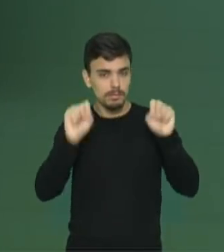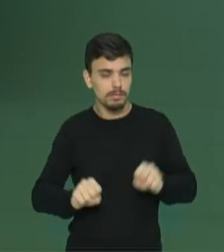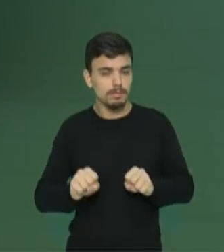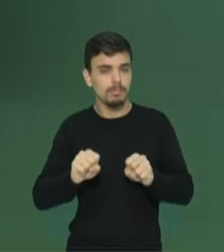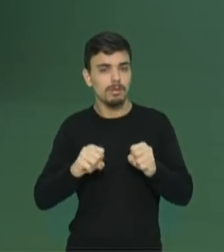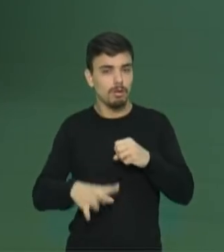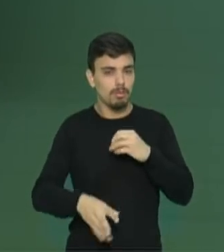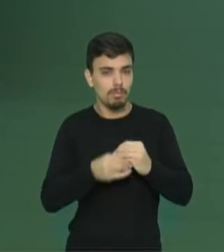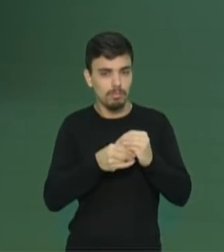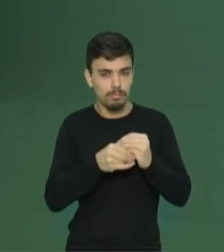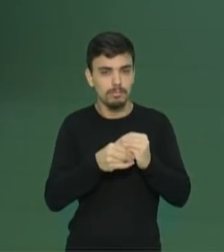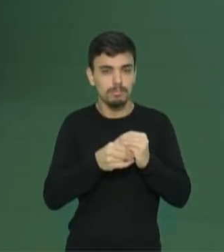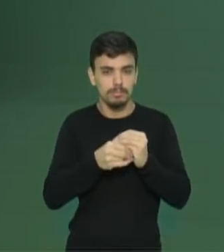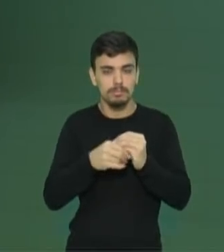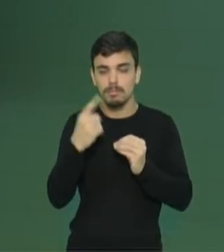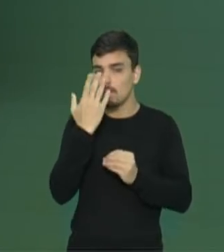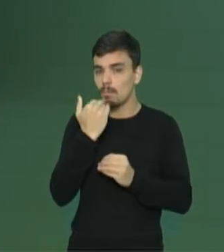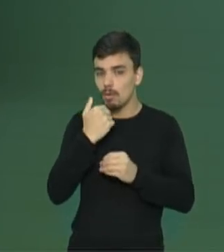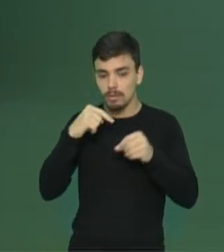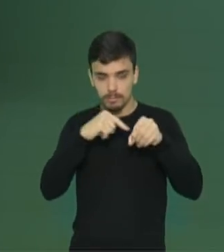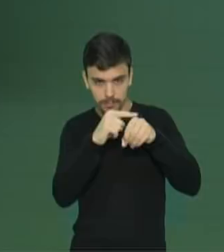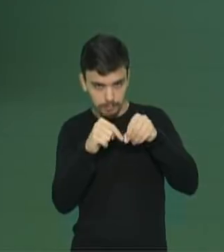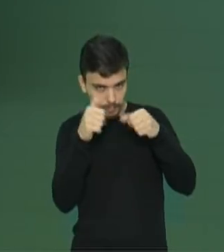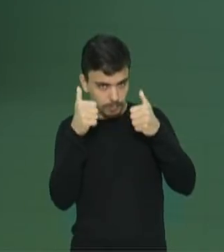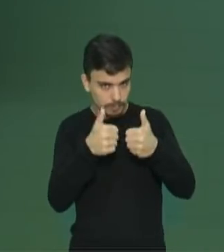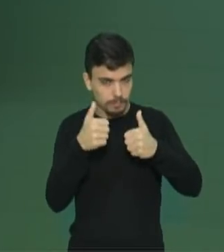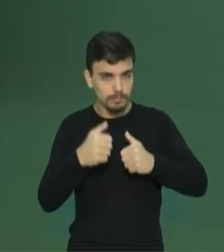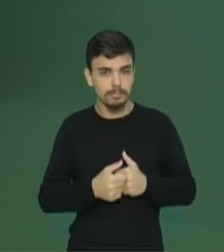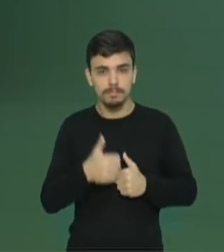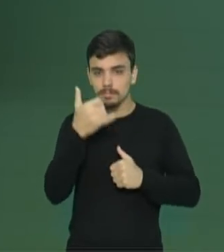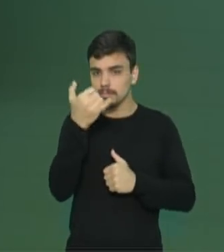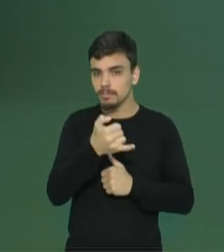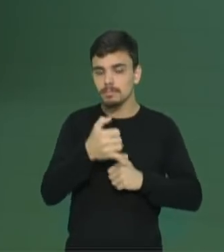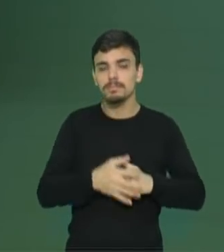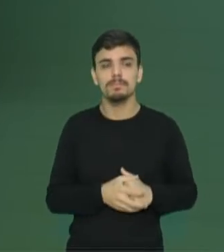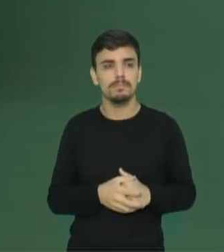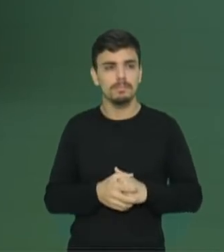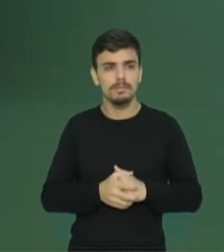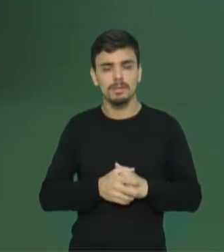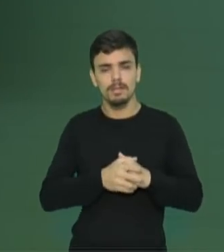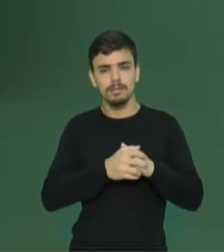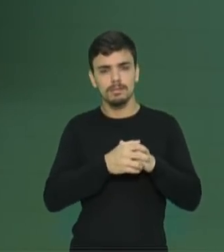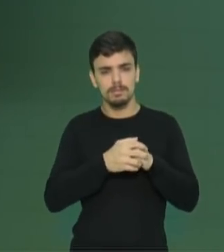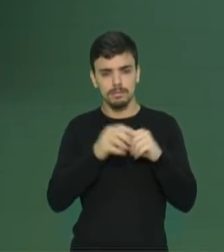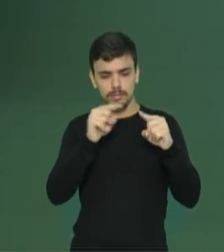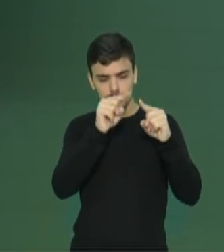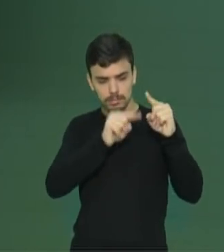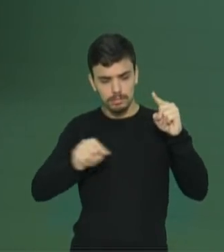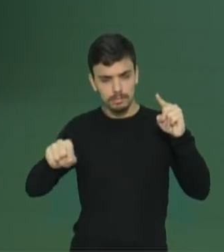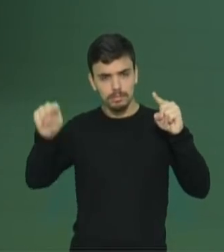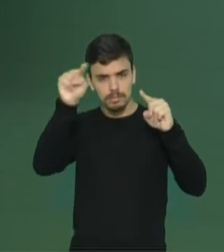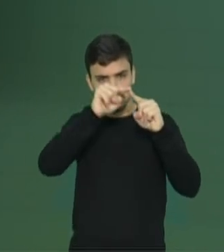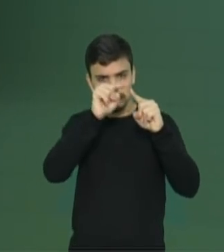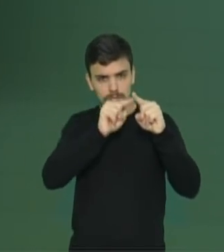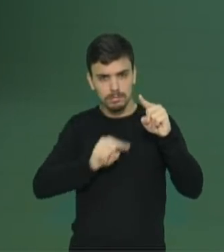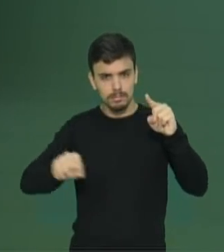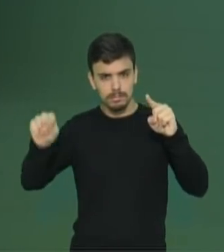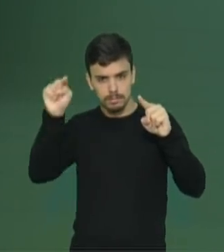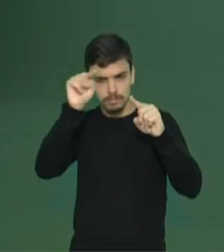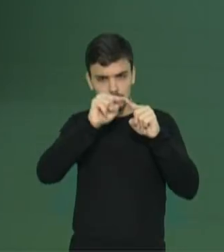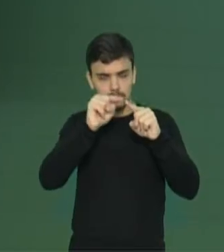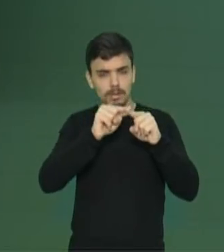boca e ânus. Quanto à circulação deles, primeiro, o coração fica no